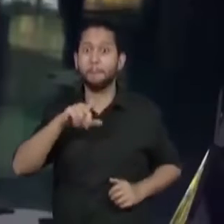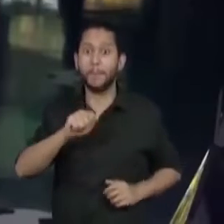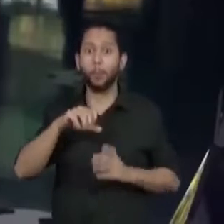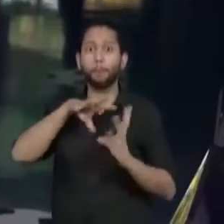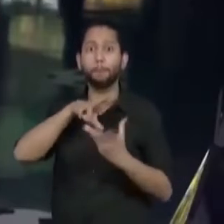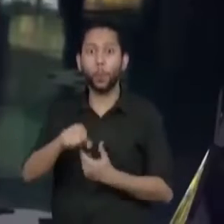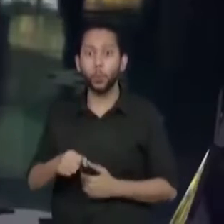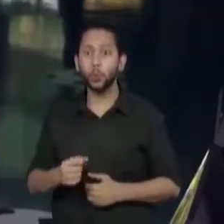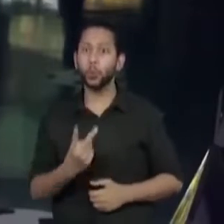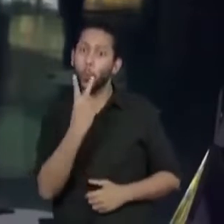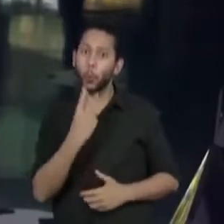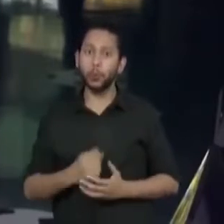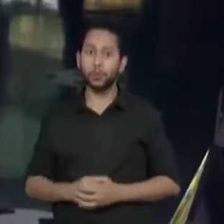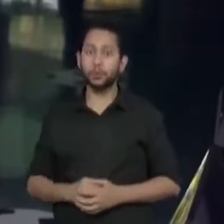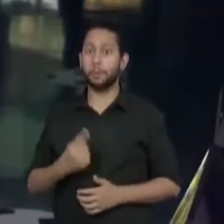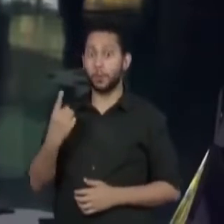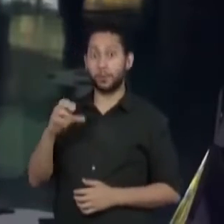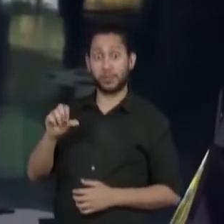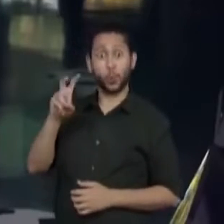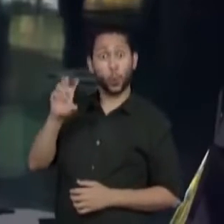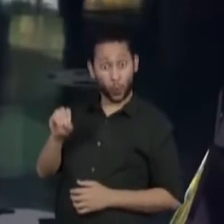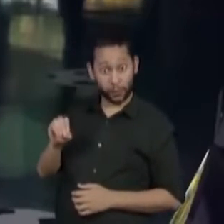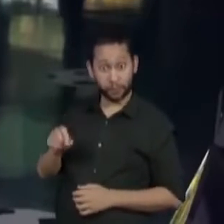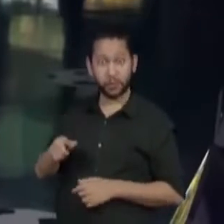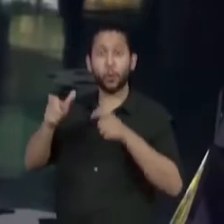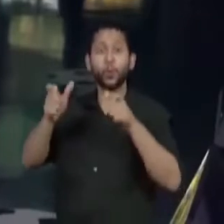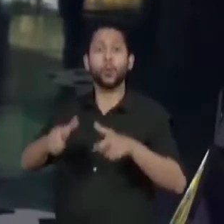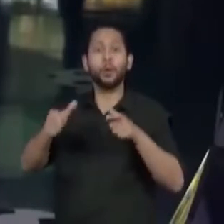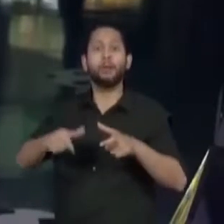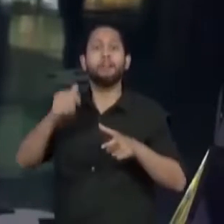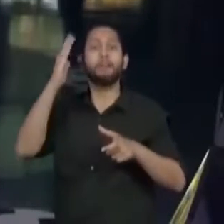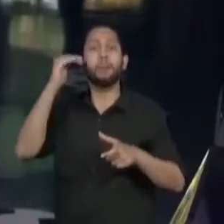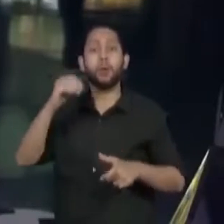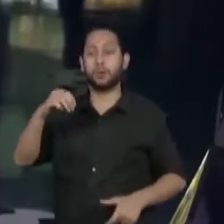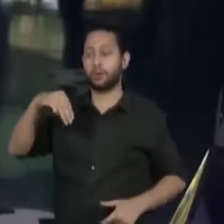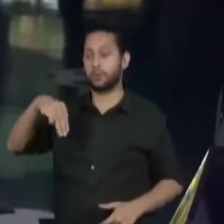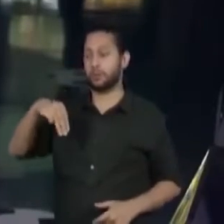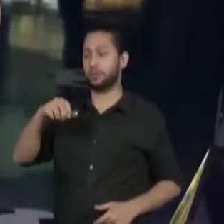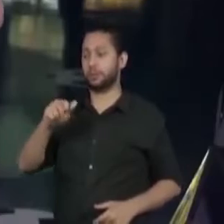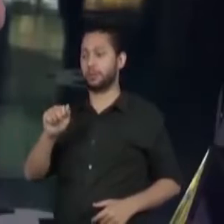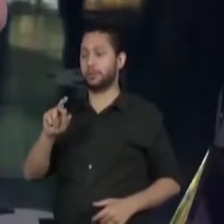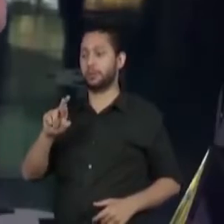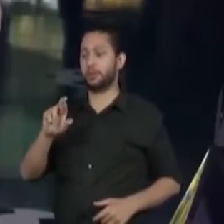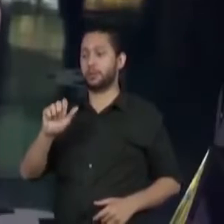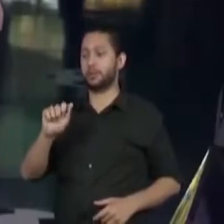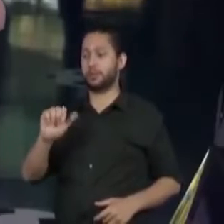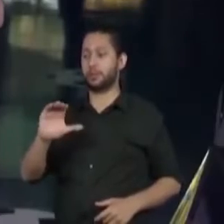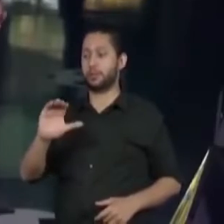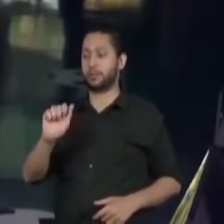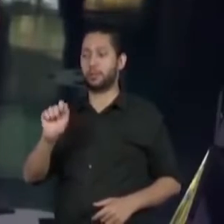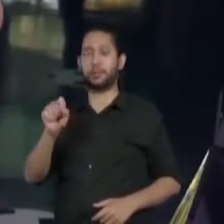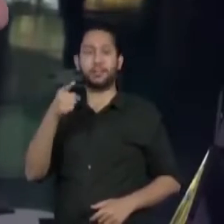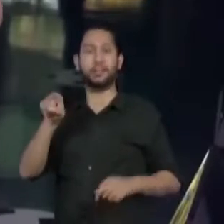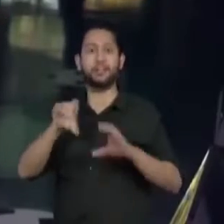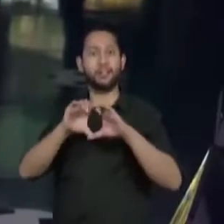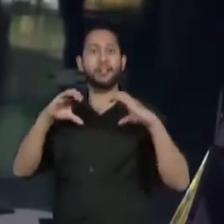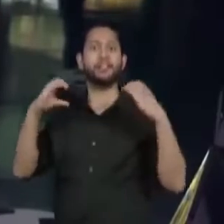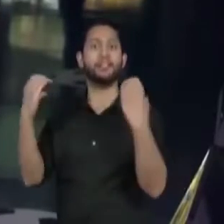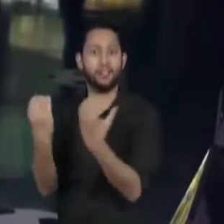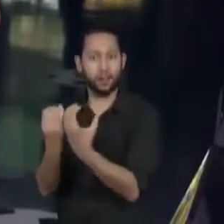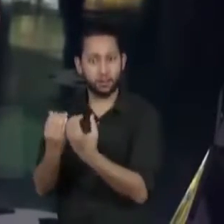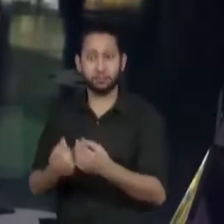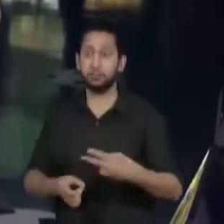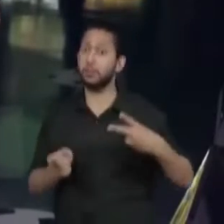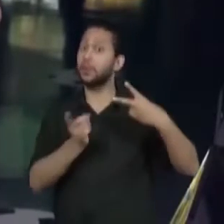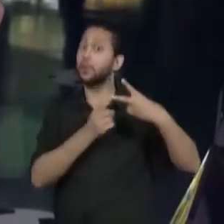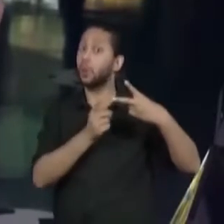a construção do estádio do Maracanã só para isso, e depois em 2014. E nós somos o país com mais